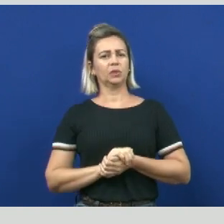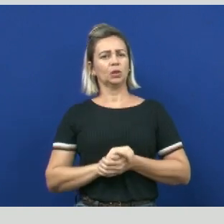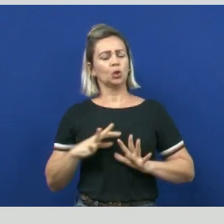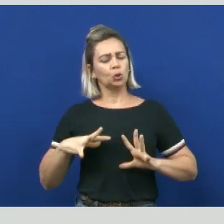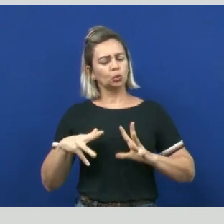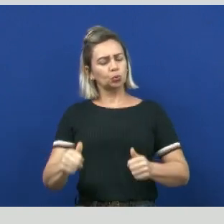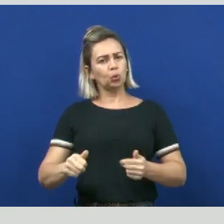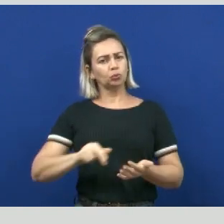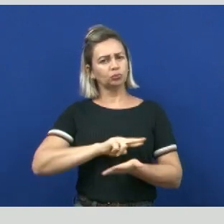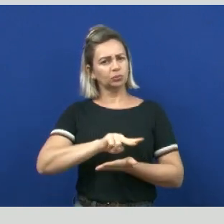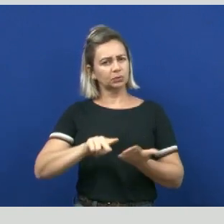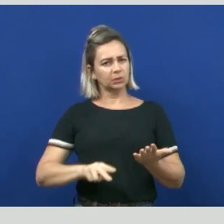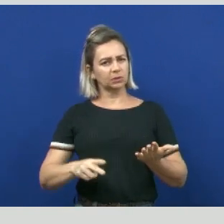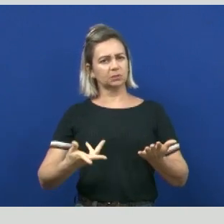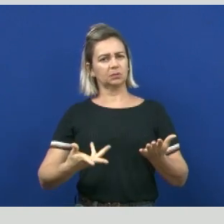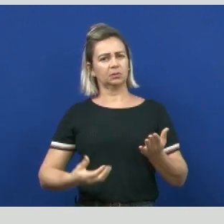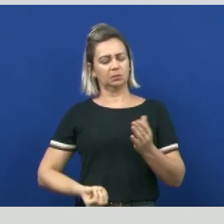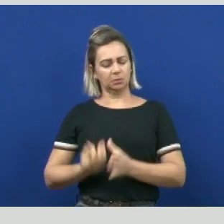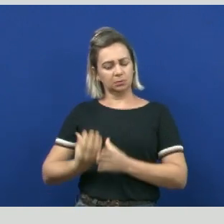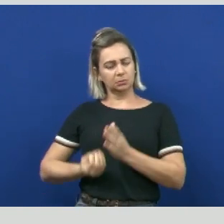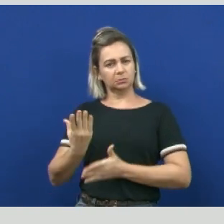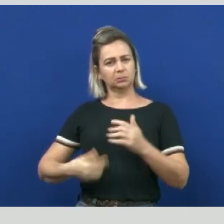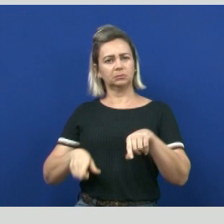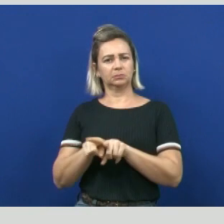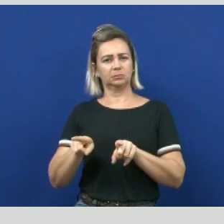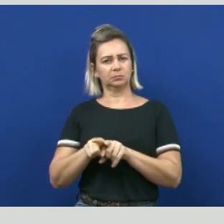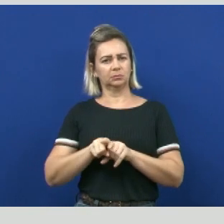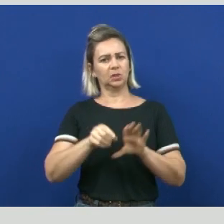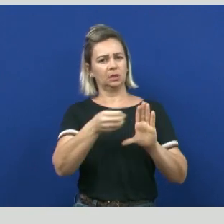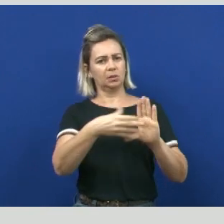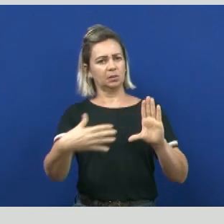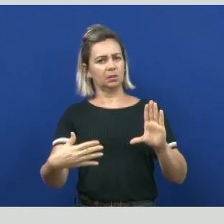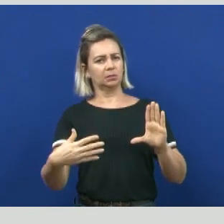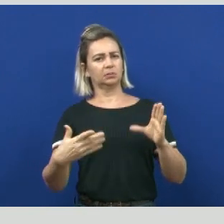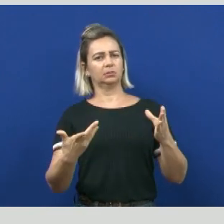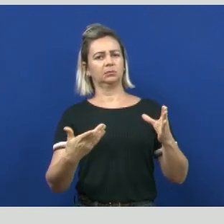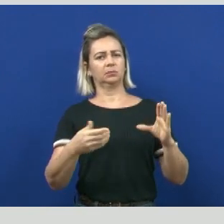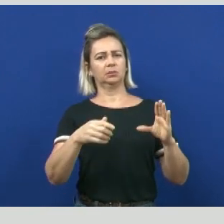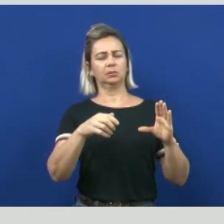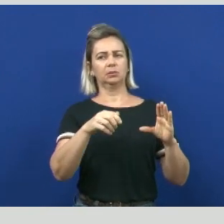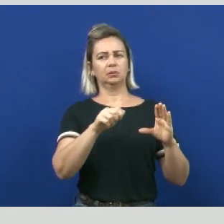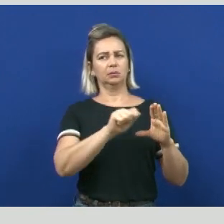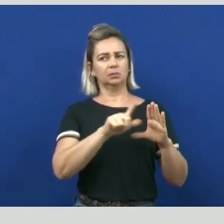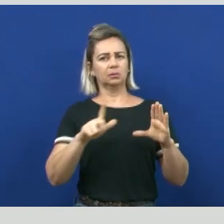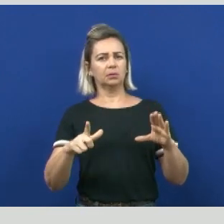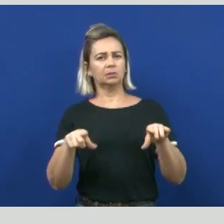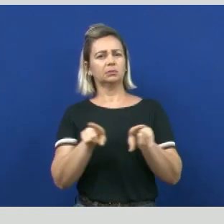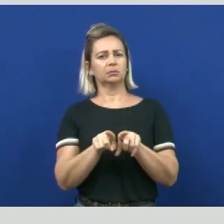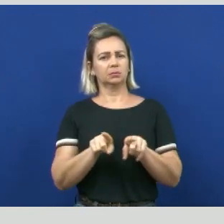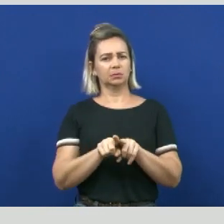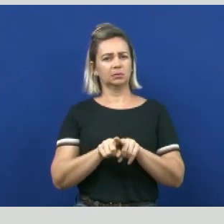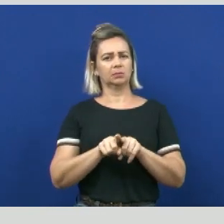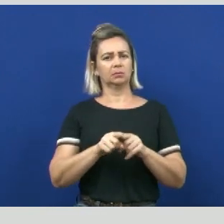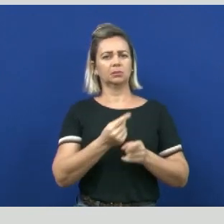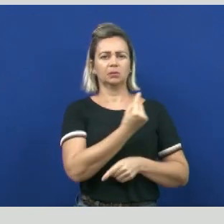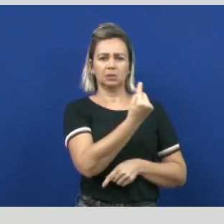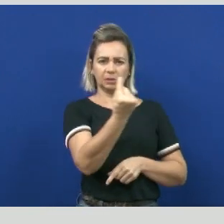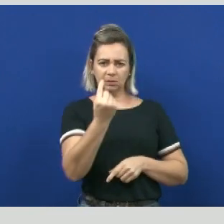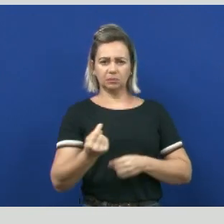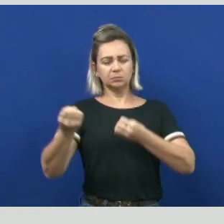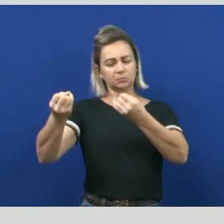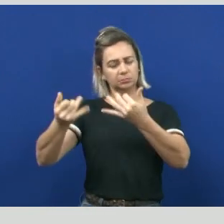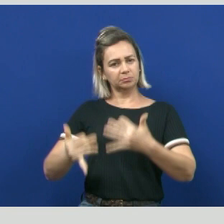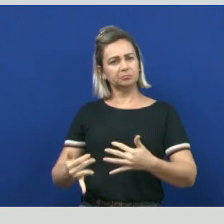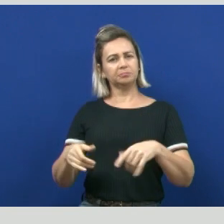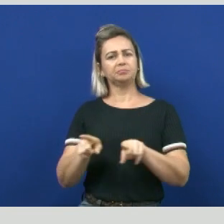formam substâncias que são classificadas como substâncias orgânicas e substâncias inorgânicas, A gente colocou aí quais eram cada uma.